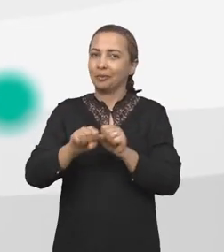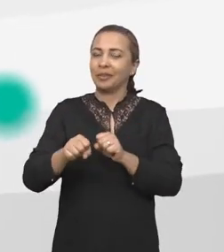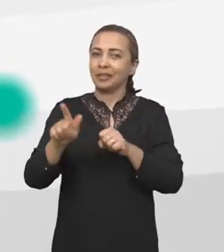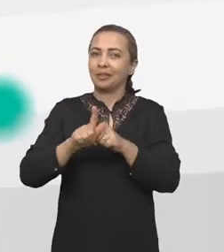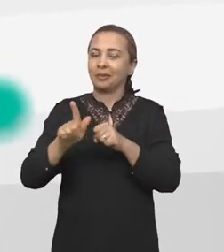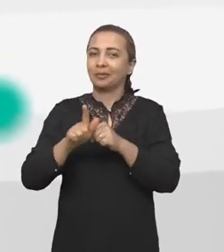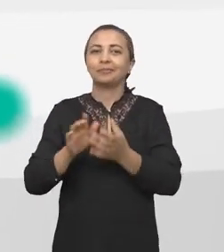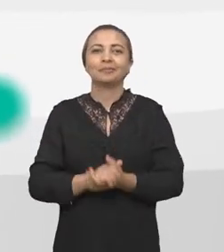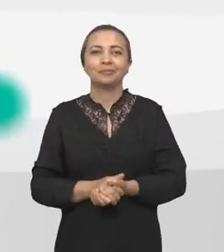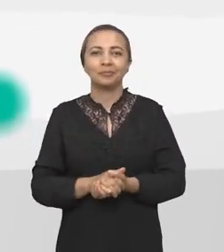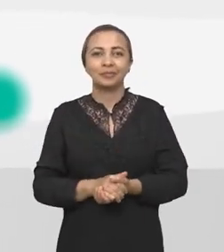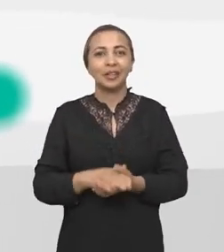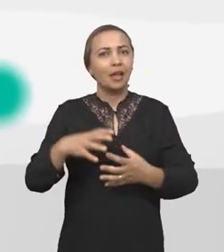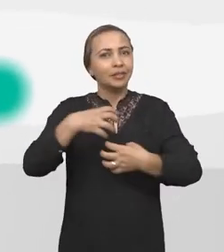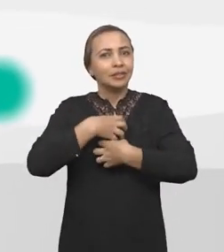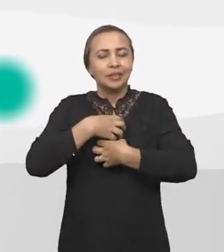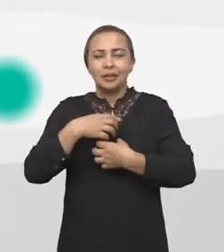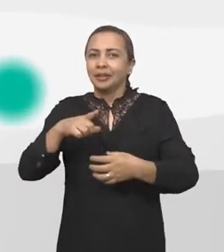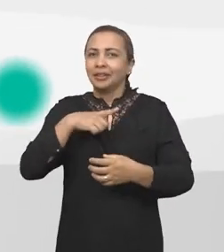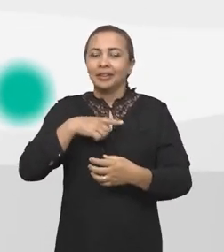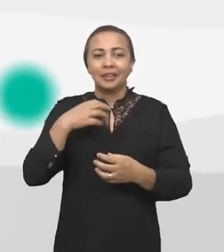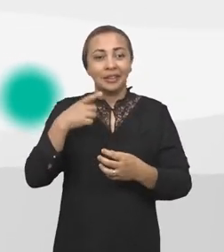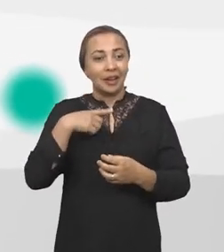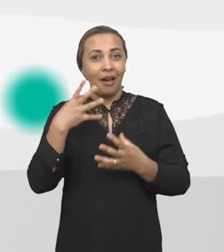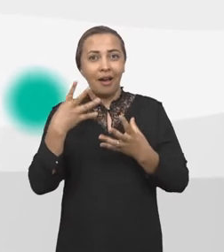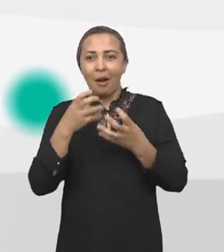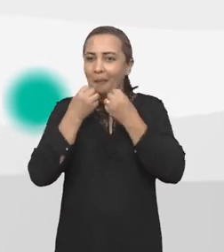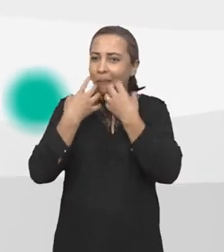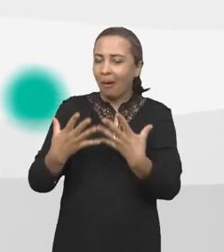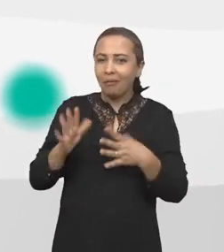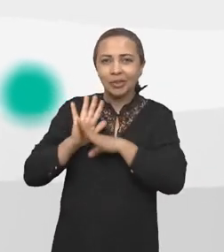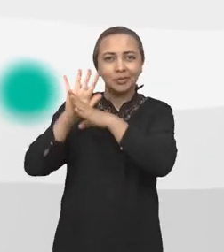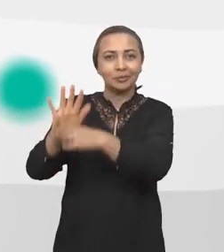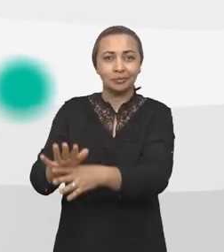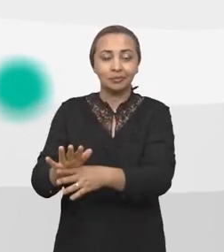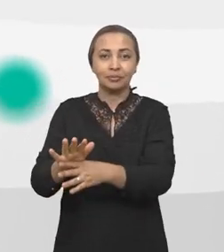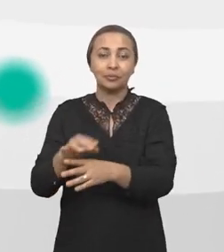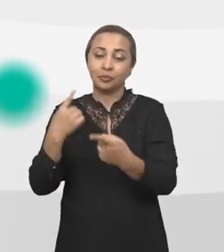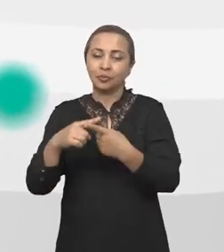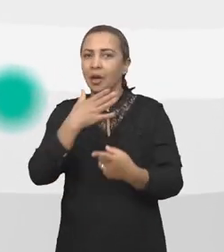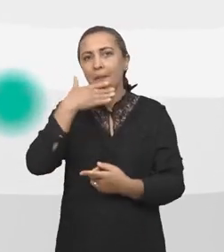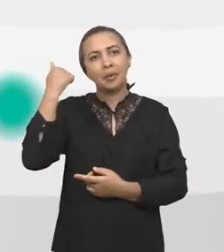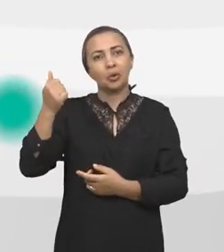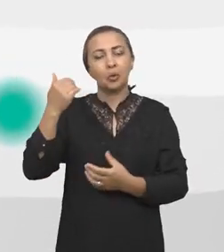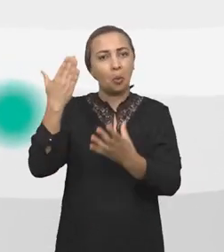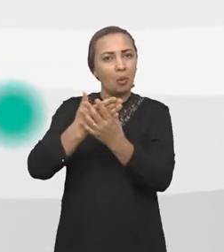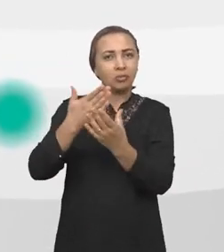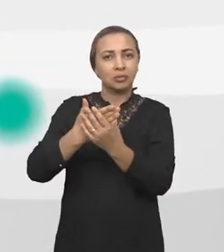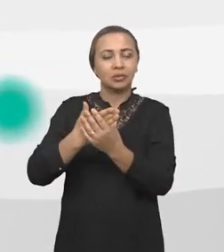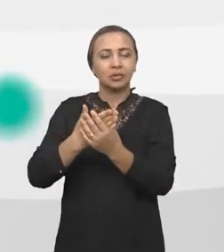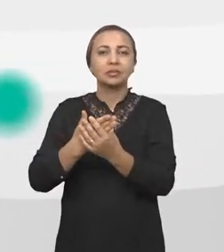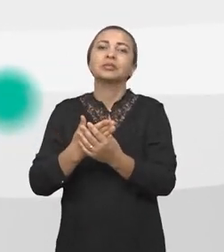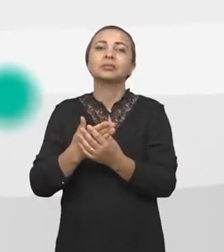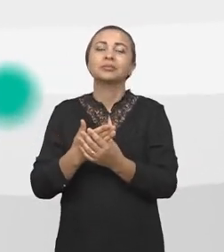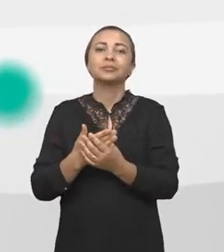que eu tenho é que, de alguma forma, eu tive uma contribuição boa, porque eu melhorei um processo, digamos